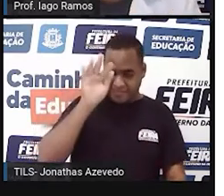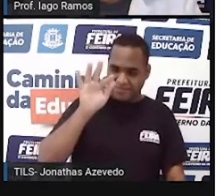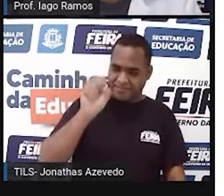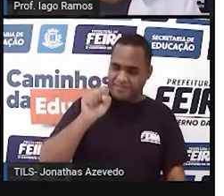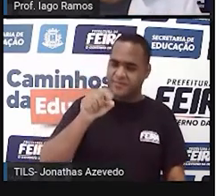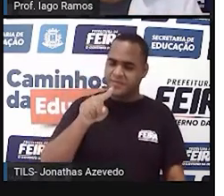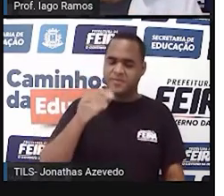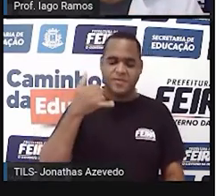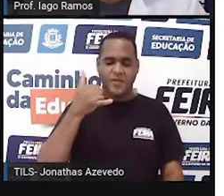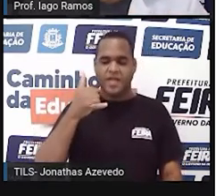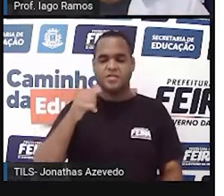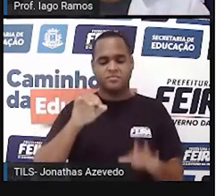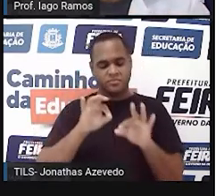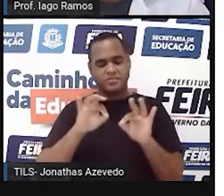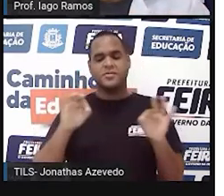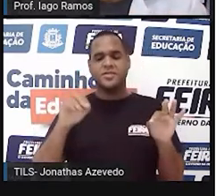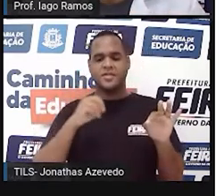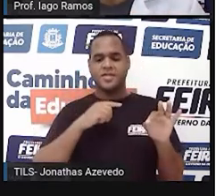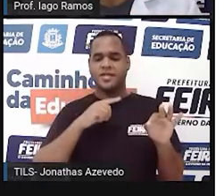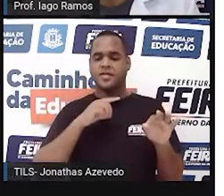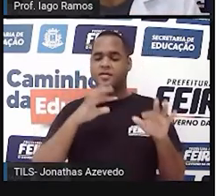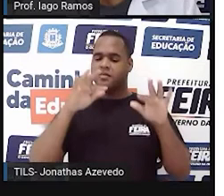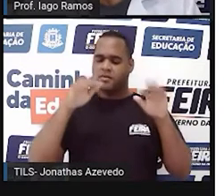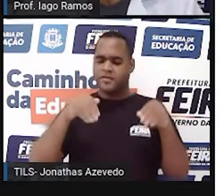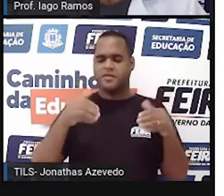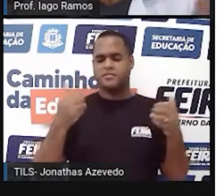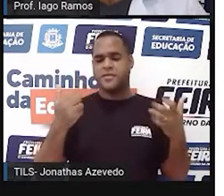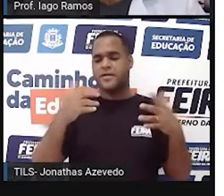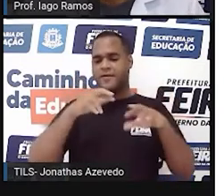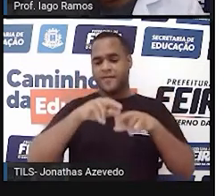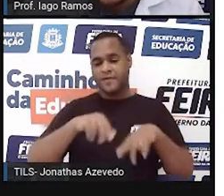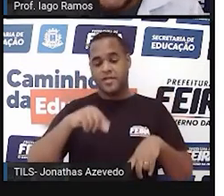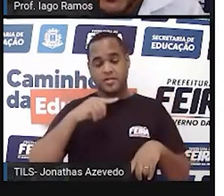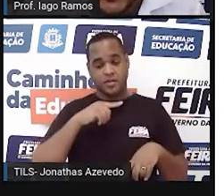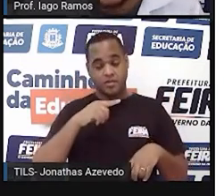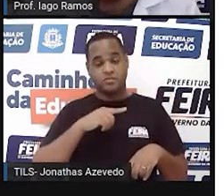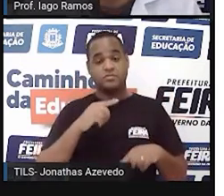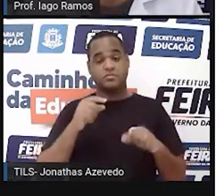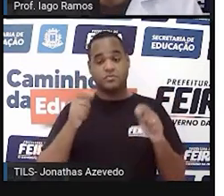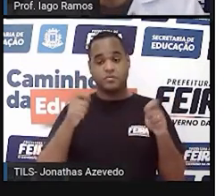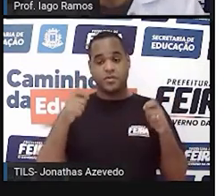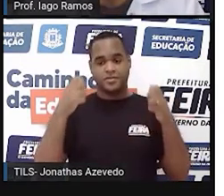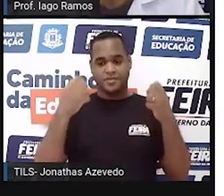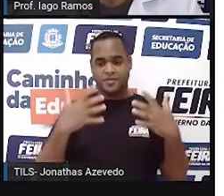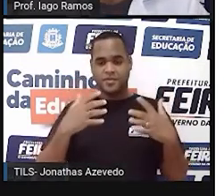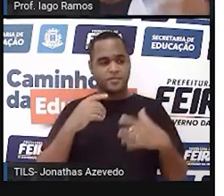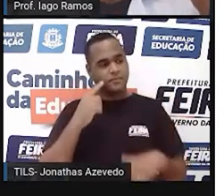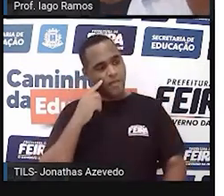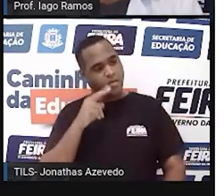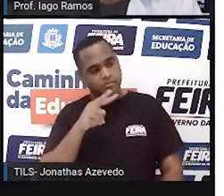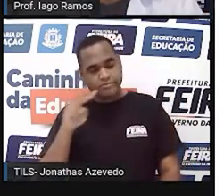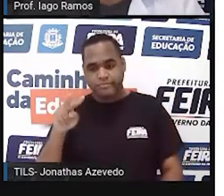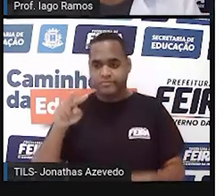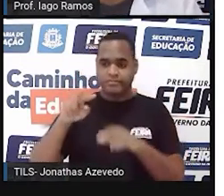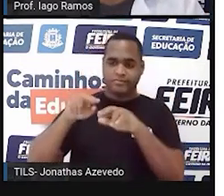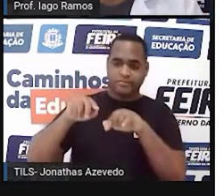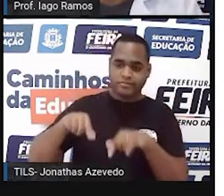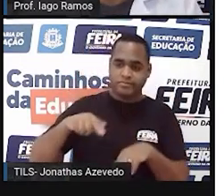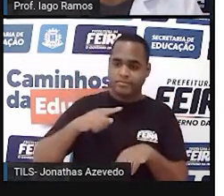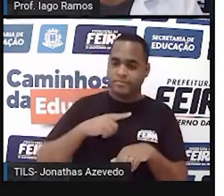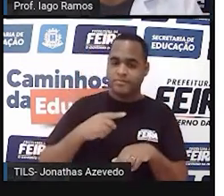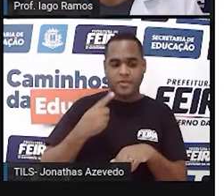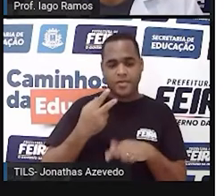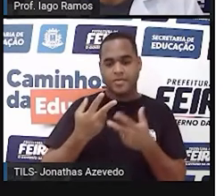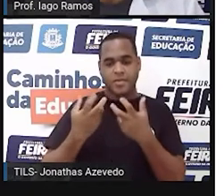tem medidas. Enfim, dentre tantas outras coisas que estão à minha volta, que estão à sua volta e